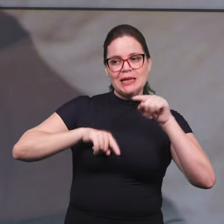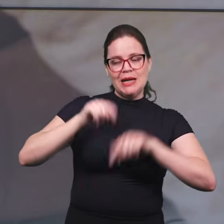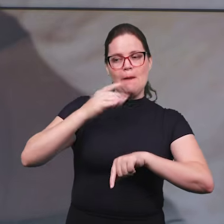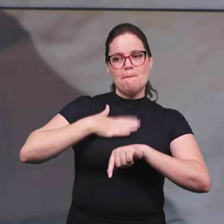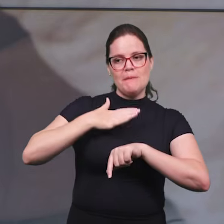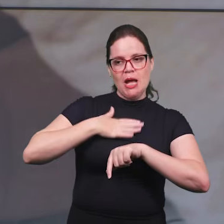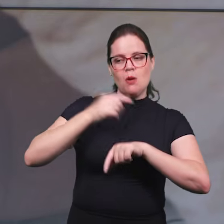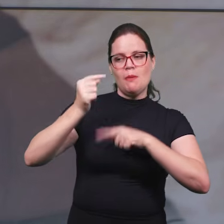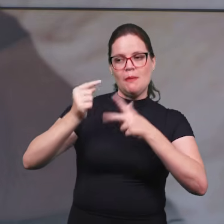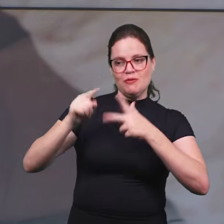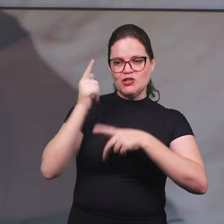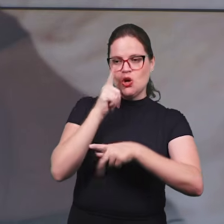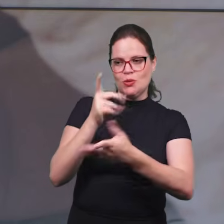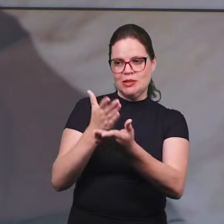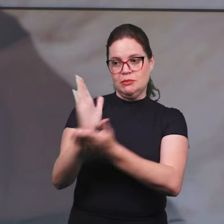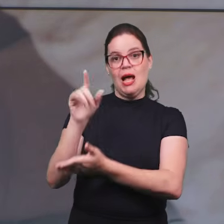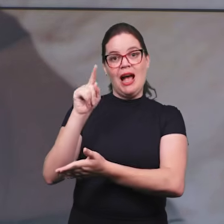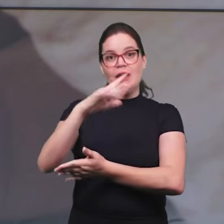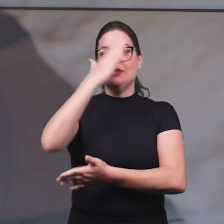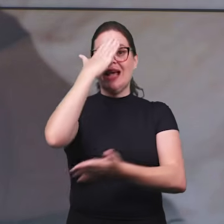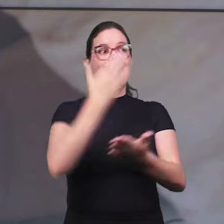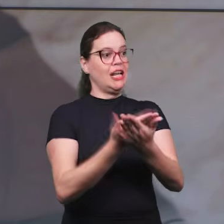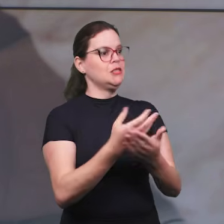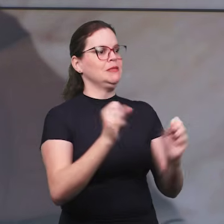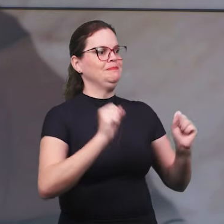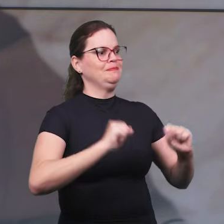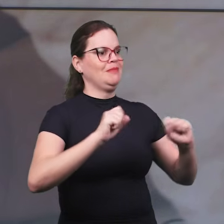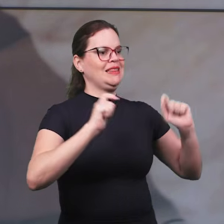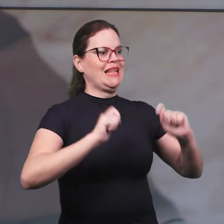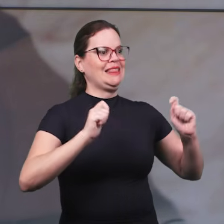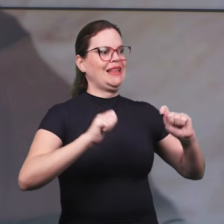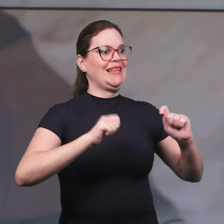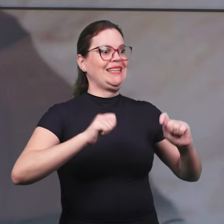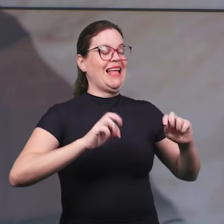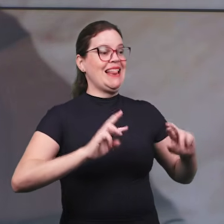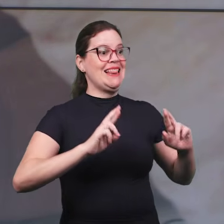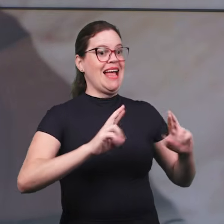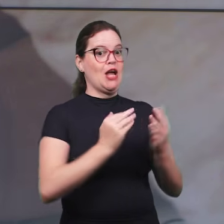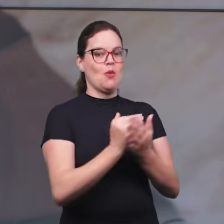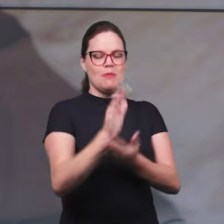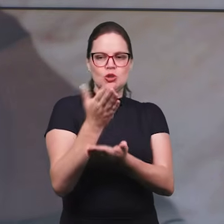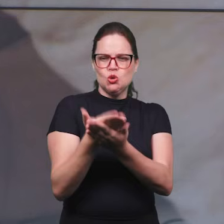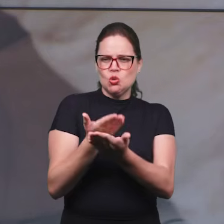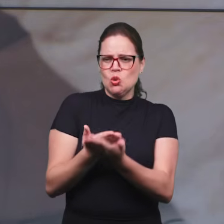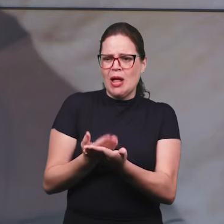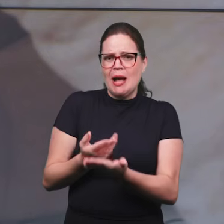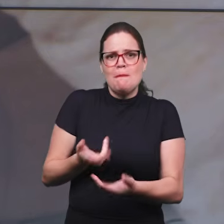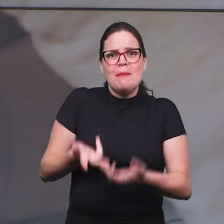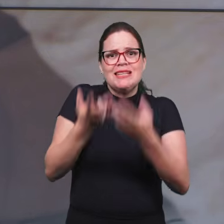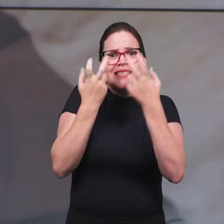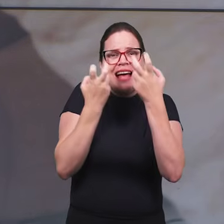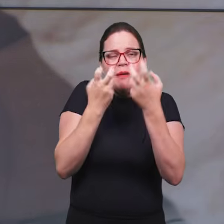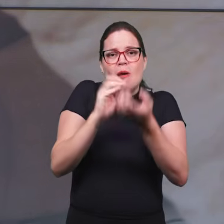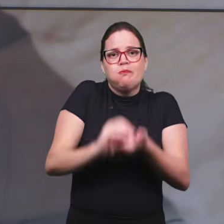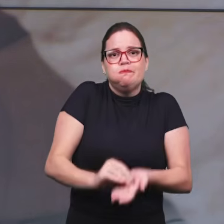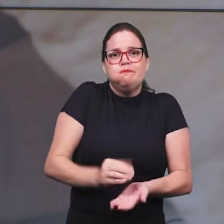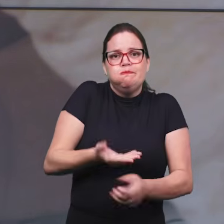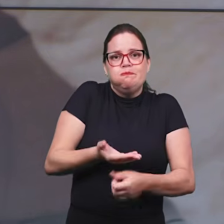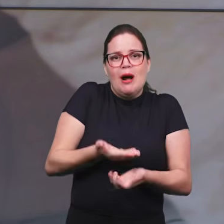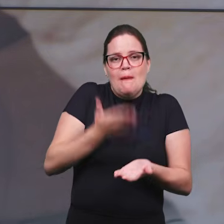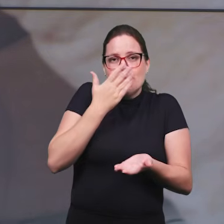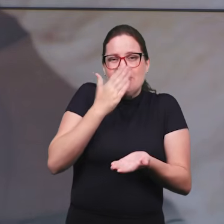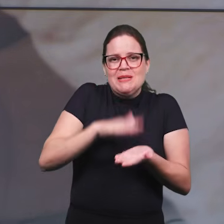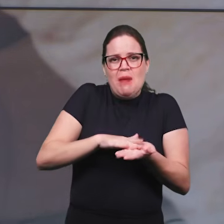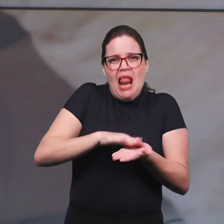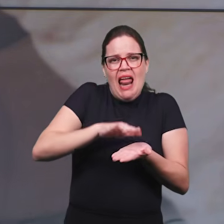você vai conseguir a aprovação. E você acaba acreditando nisso. E quando começa a estudar, e quando chega lá na